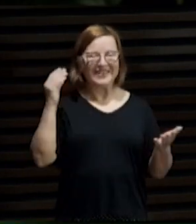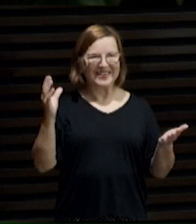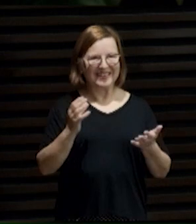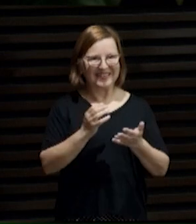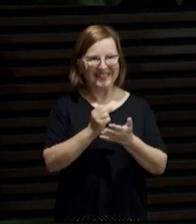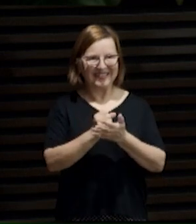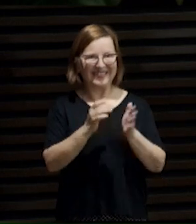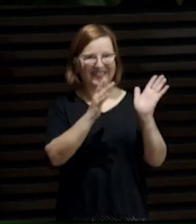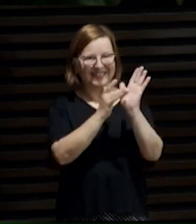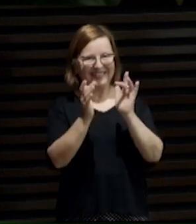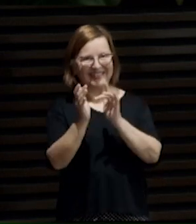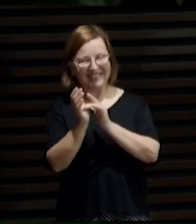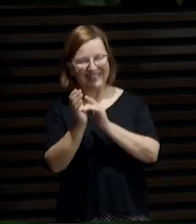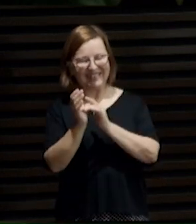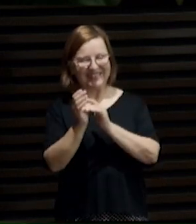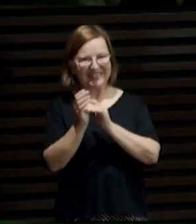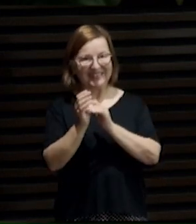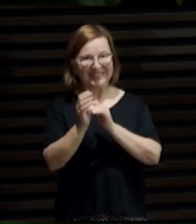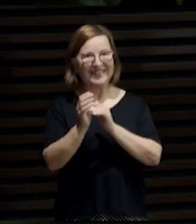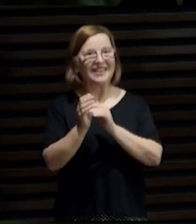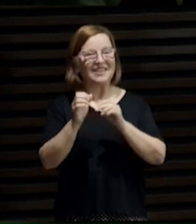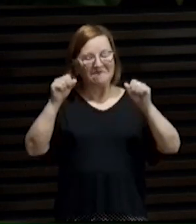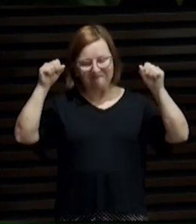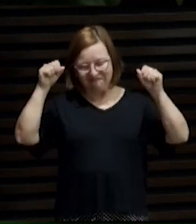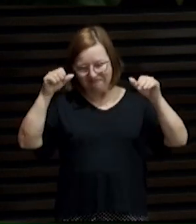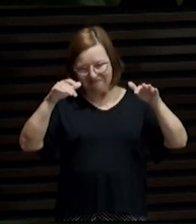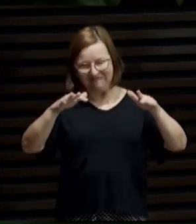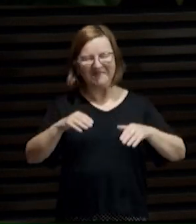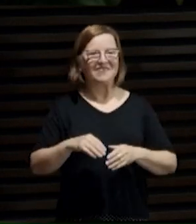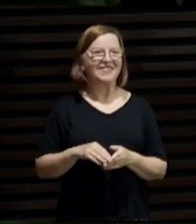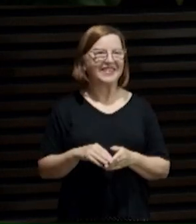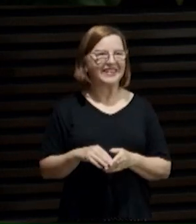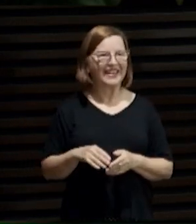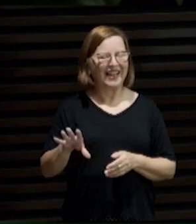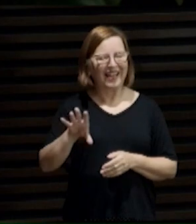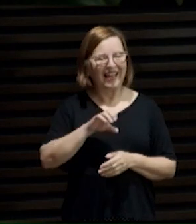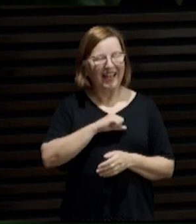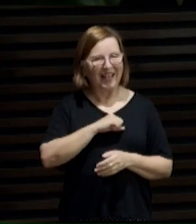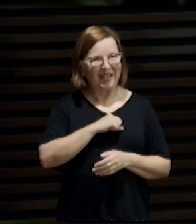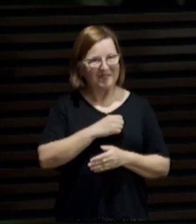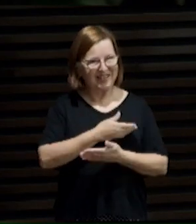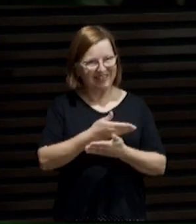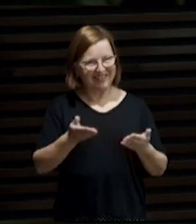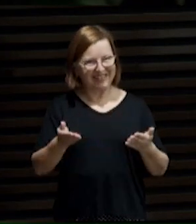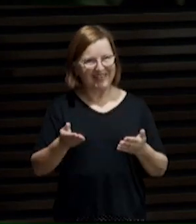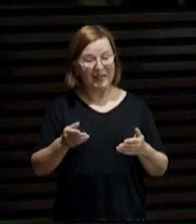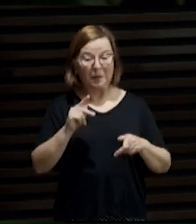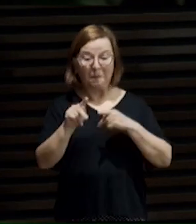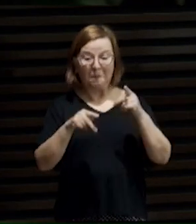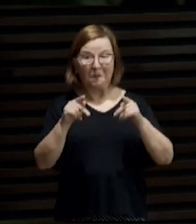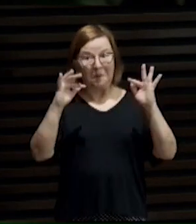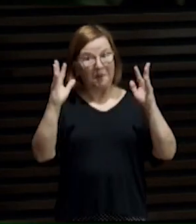tão amada igreja. Eu falei isso ontem à noite, eu vou repetir. Que povo maravilhoso Deus colocou nessa